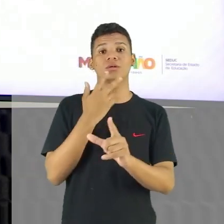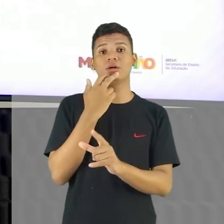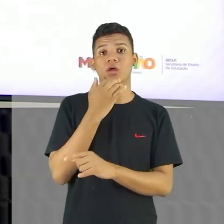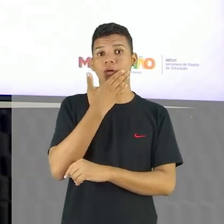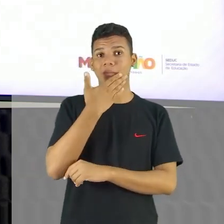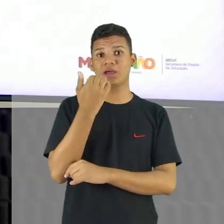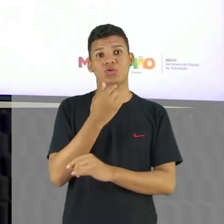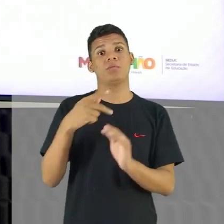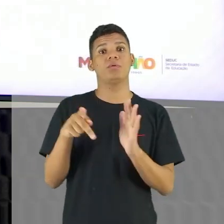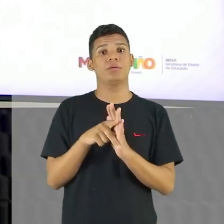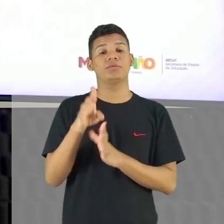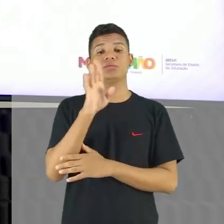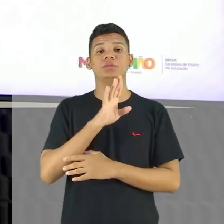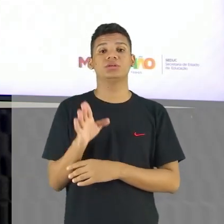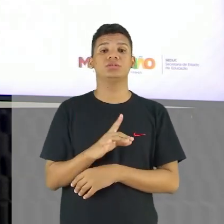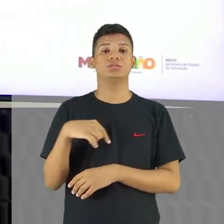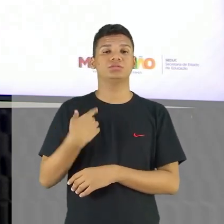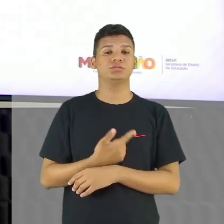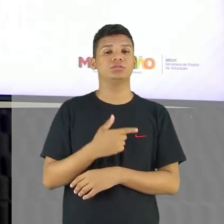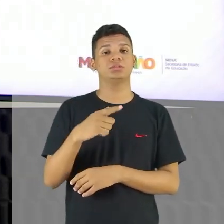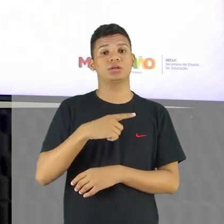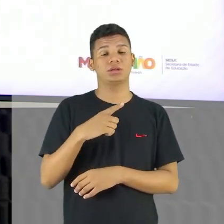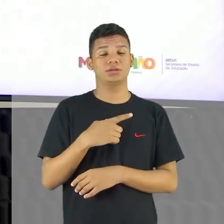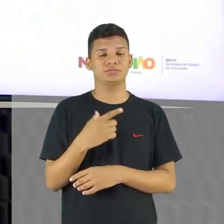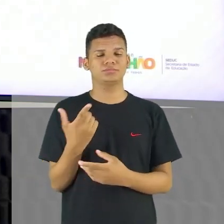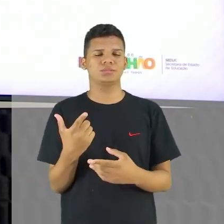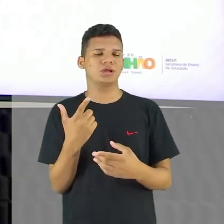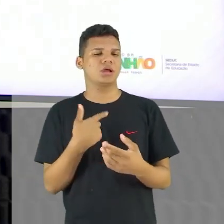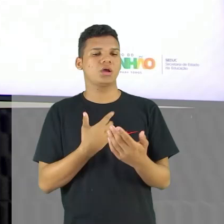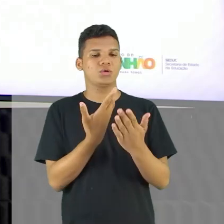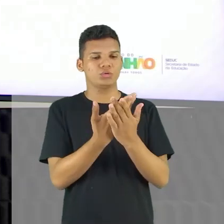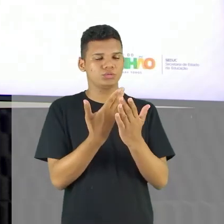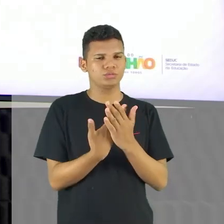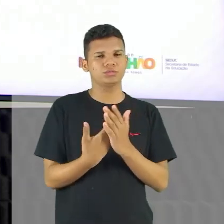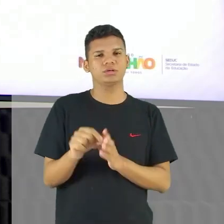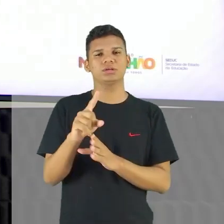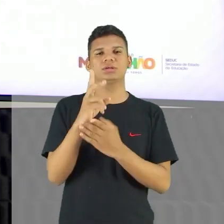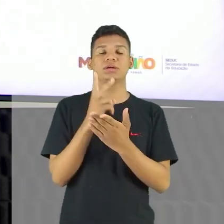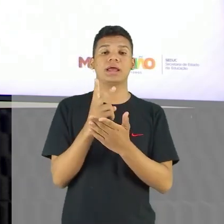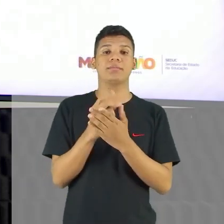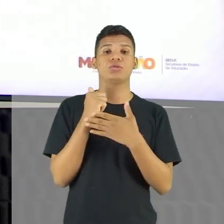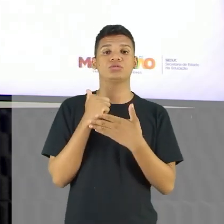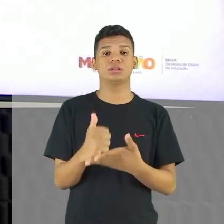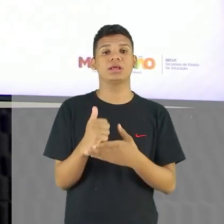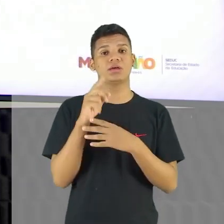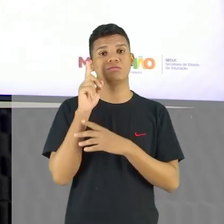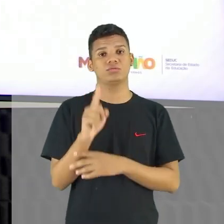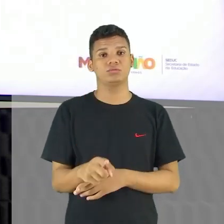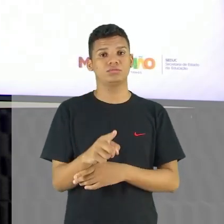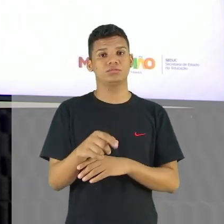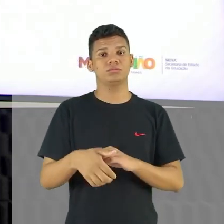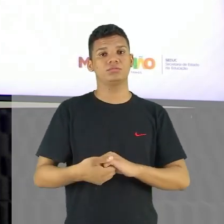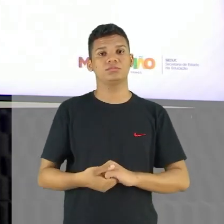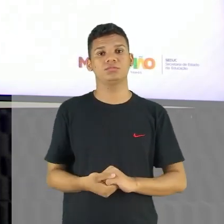do Brasil. Aqui nós temos conteúdos que vai ajudar você